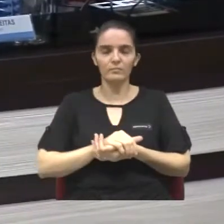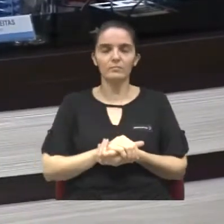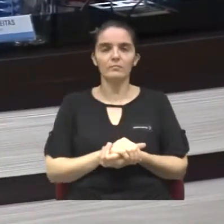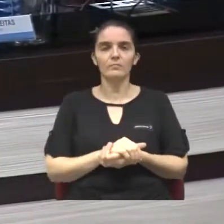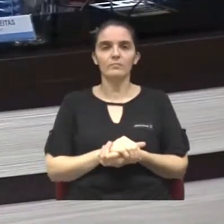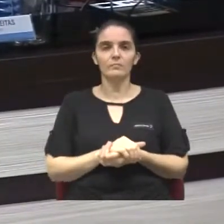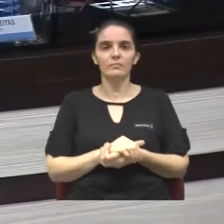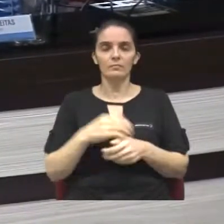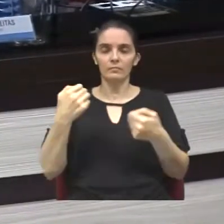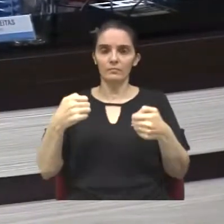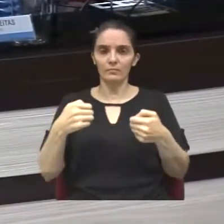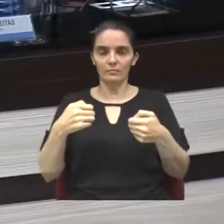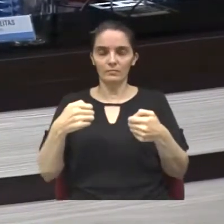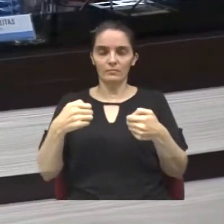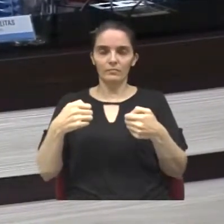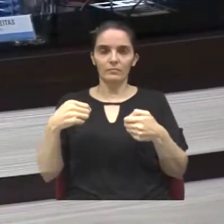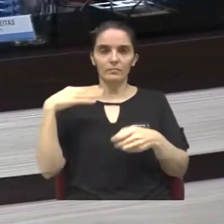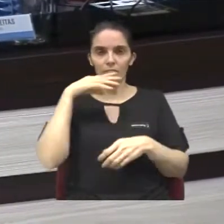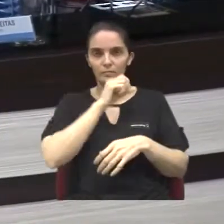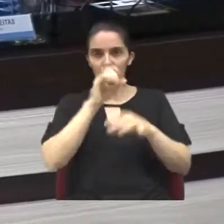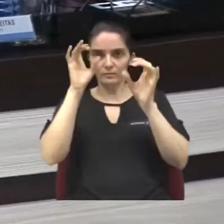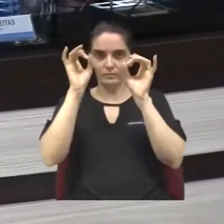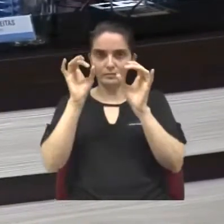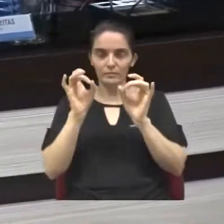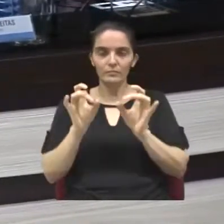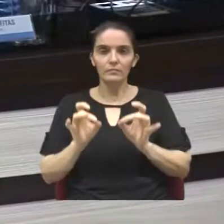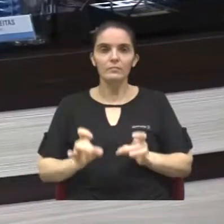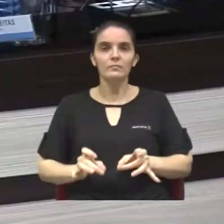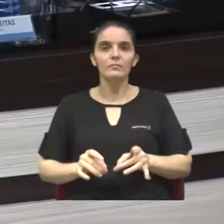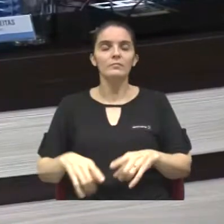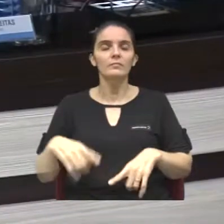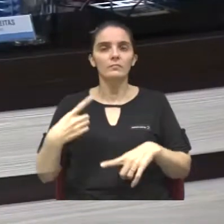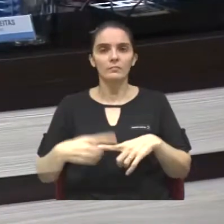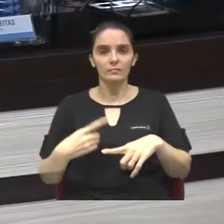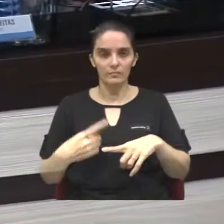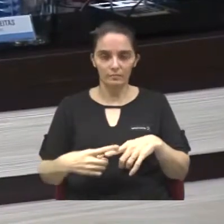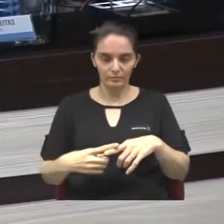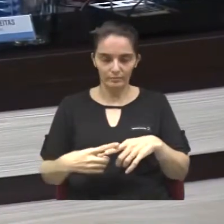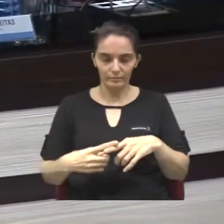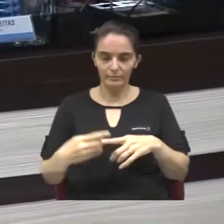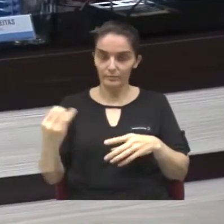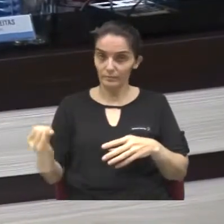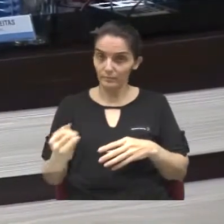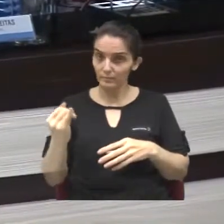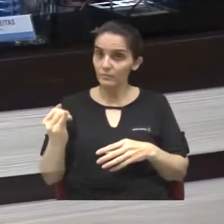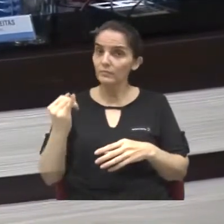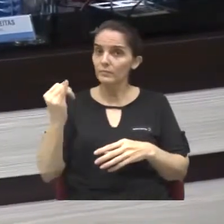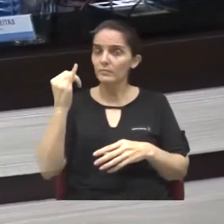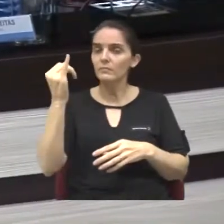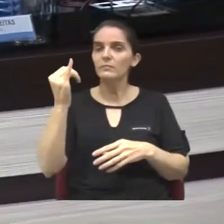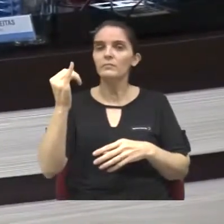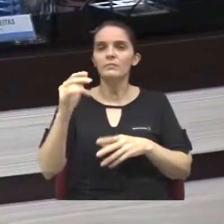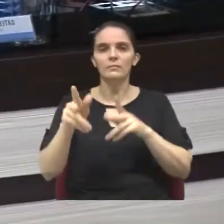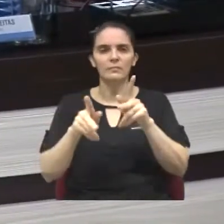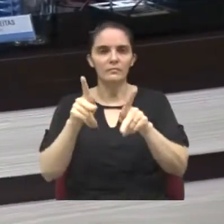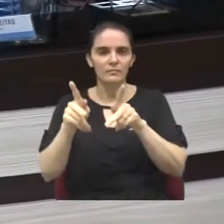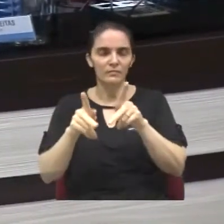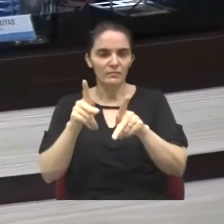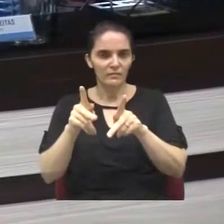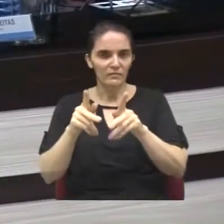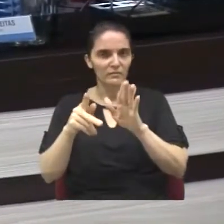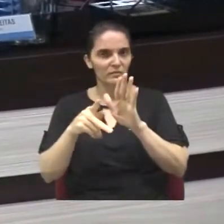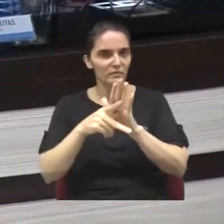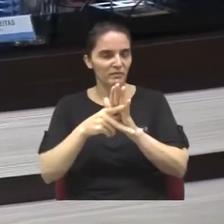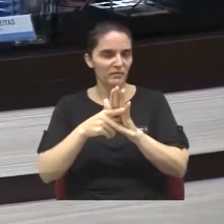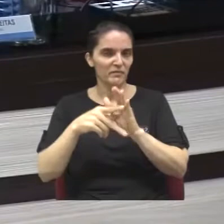providências. Necessita de regime especial de tramitação, pois é matéria de relevante interesse público, razão pela